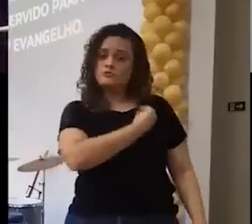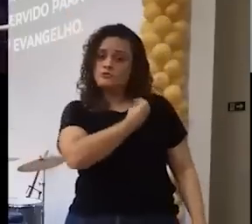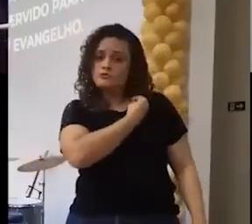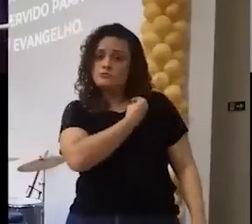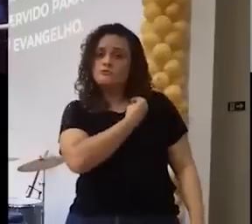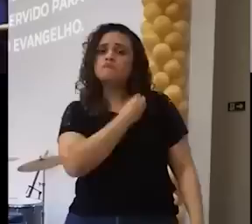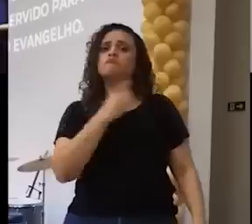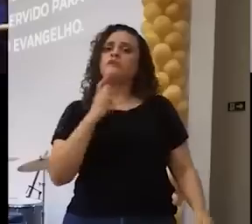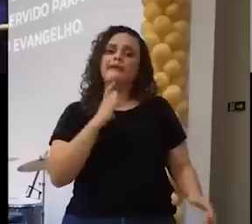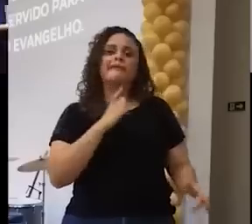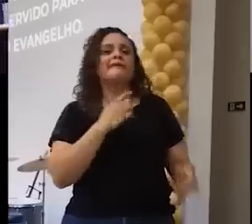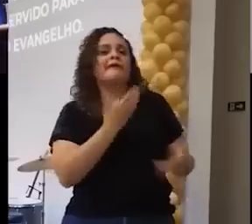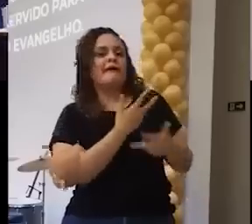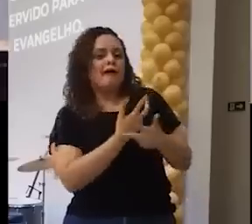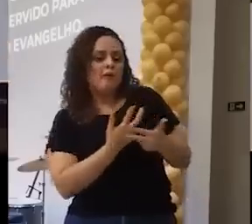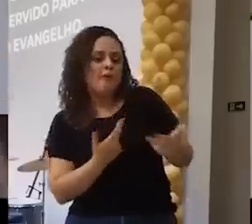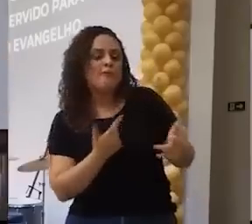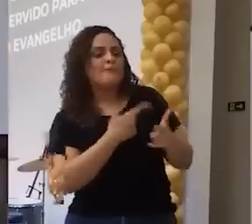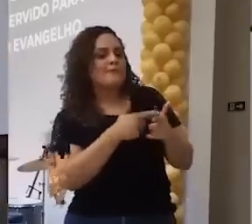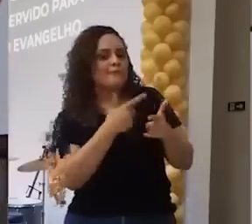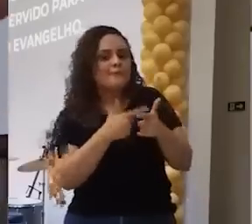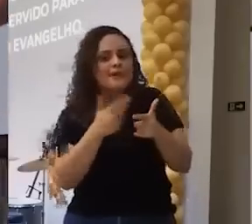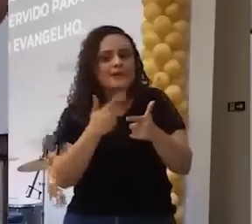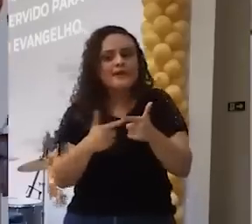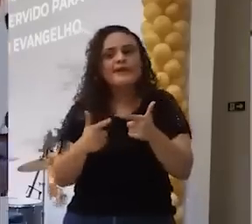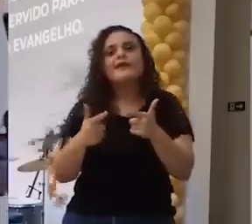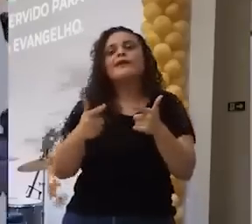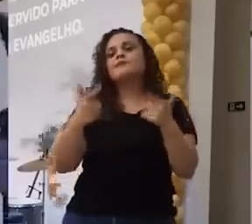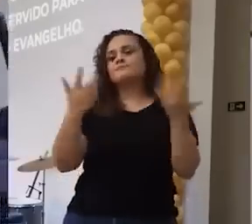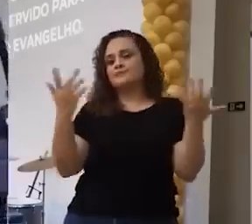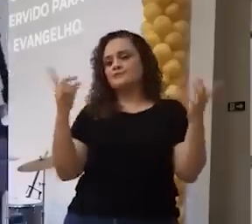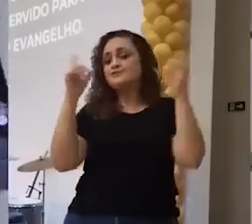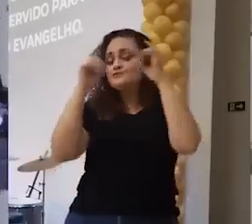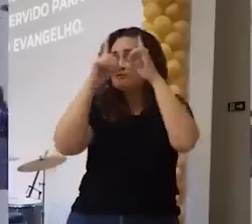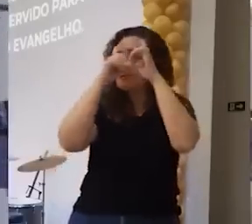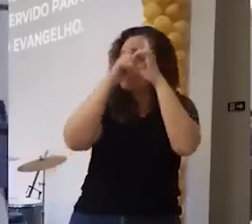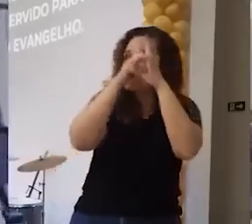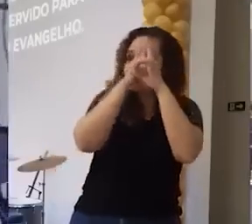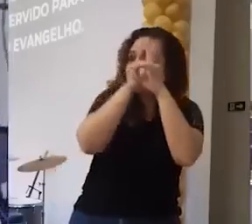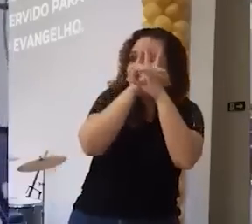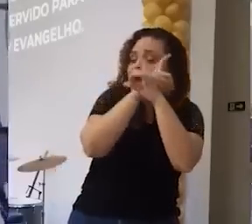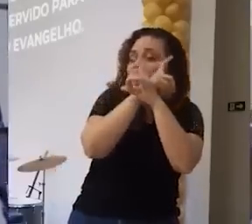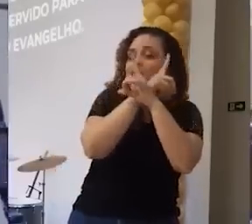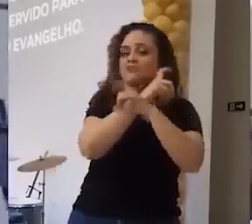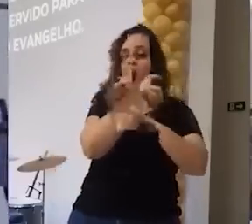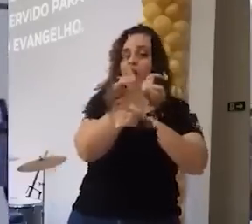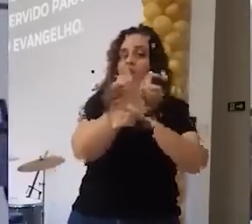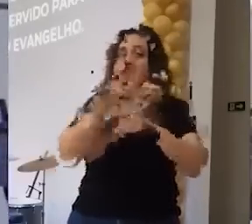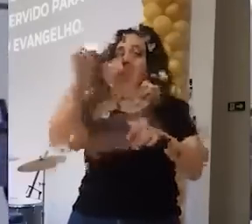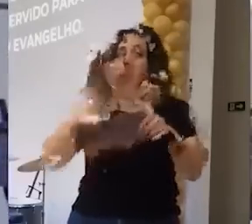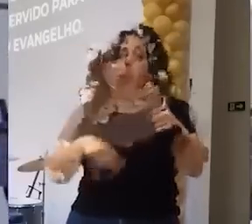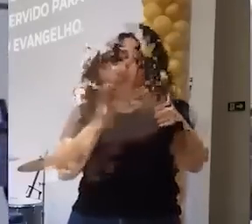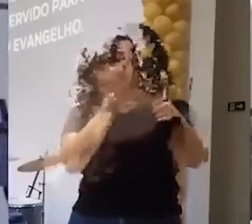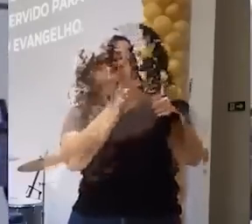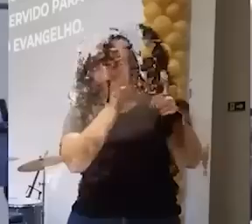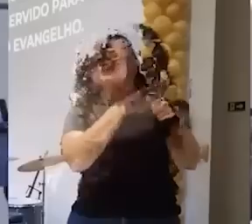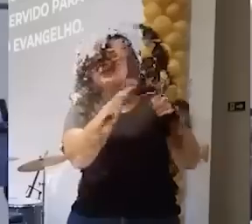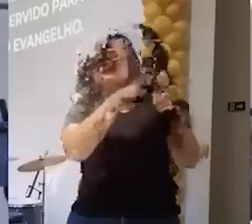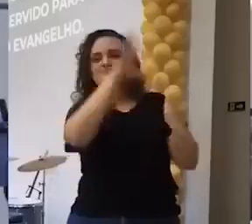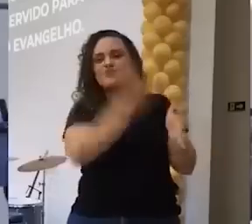vida. E as circunstâncias da vida são o primeiro ladrão da alegria. Sabem por quê,